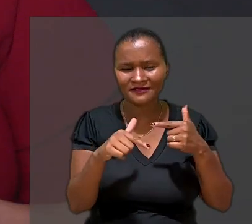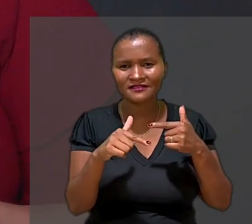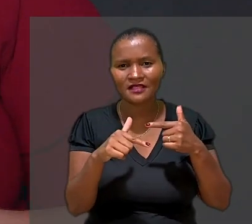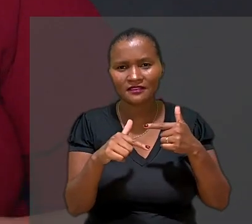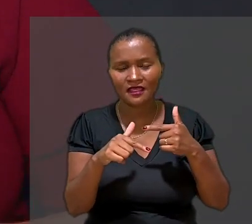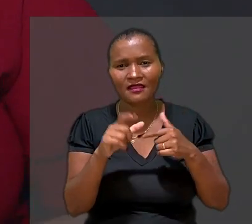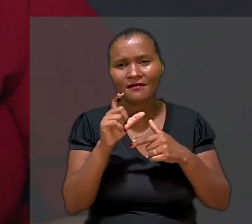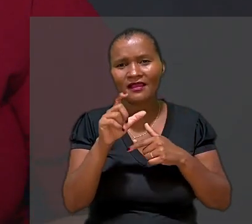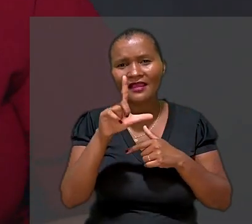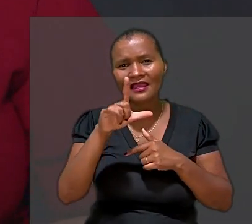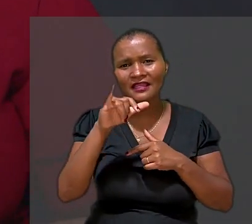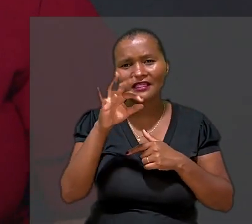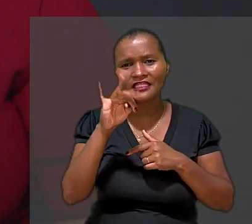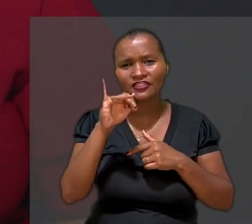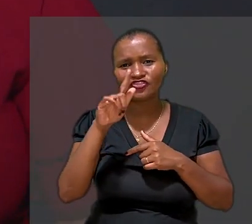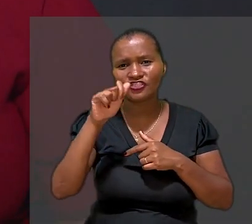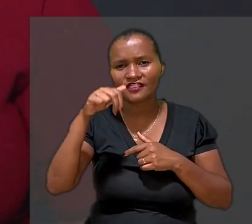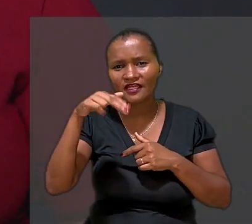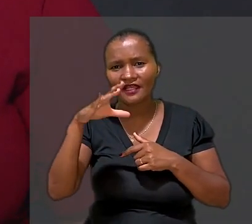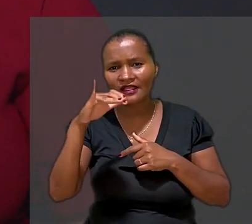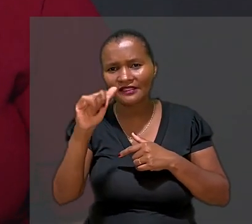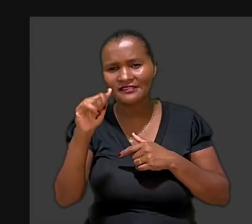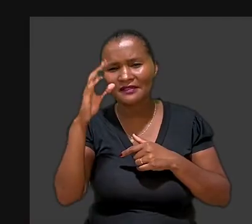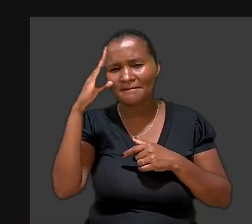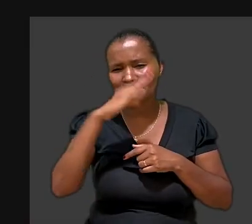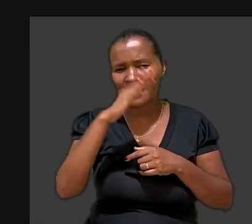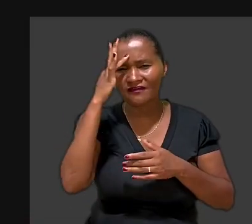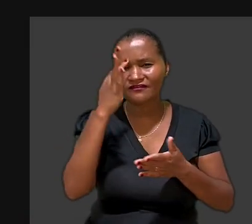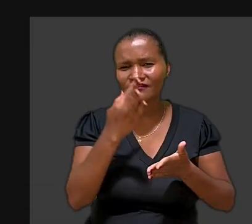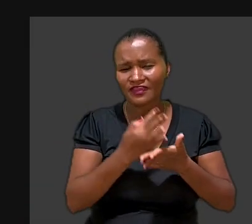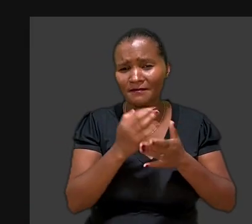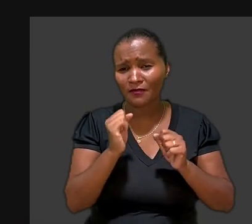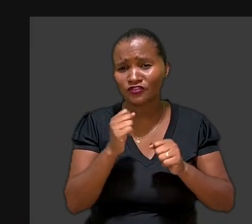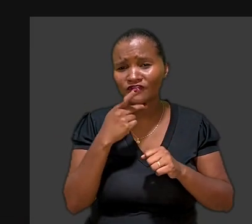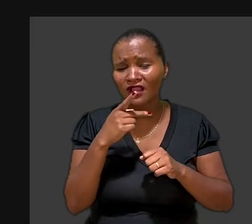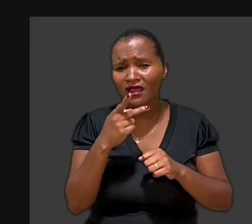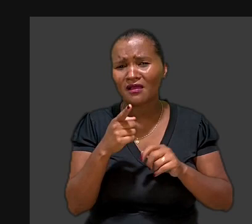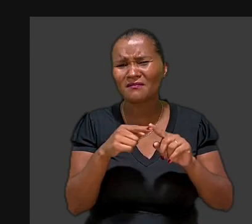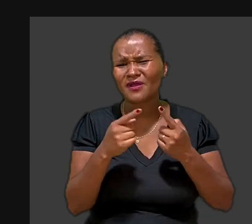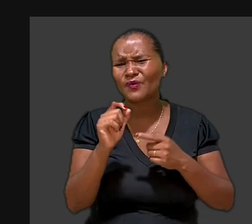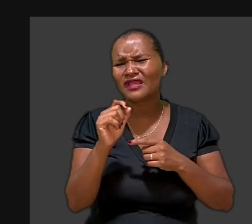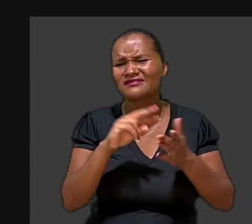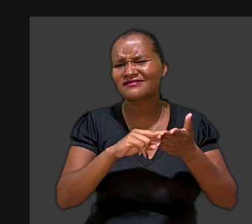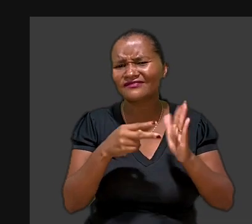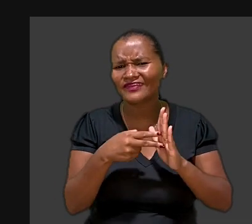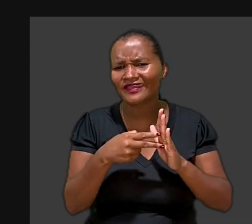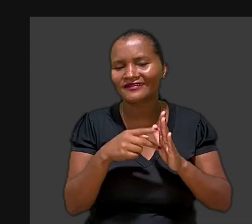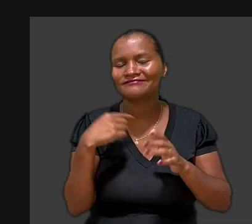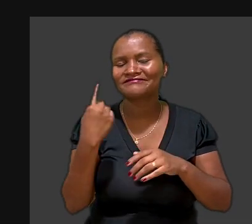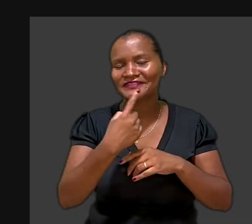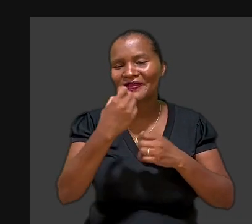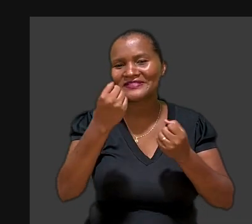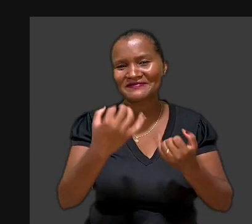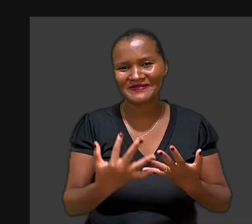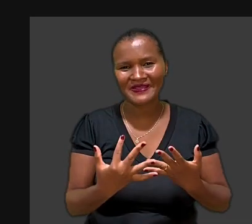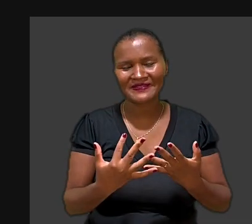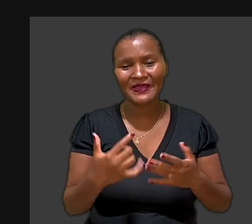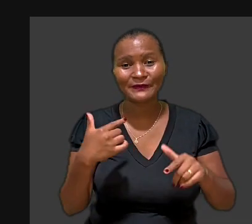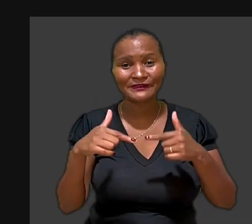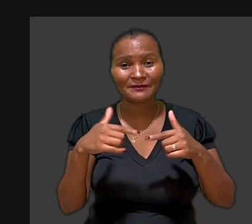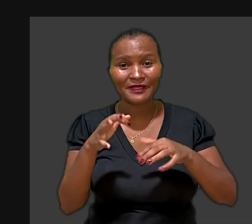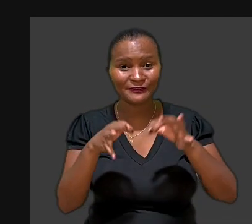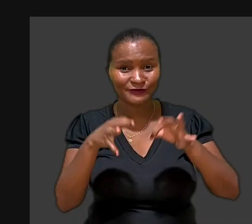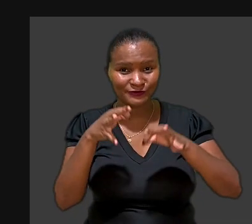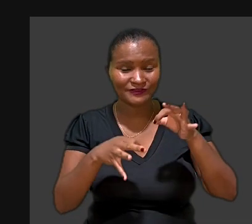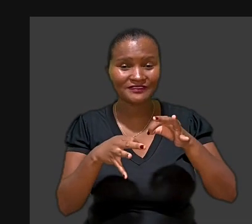trabalhista, o termo litigância de má-fé pode ser mencionado. Mas o que quer dizer essa expressão? É o que vamos explicar. O Trabalho e